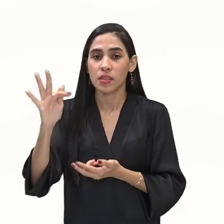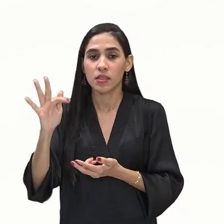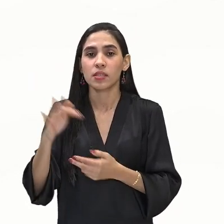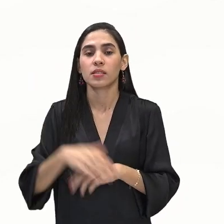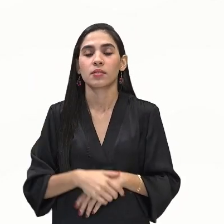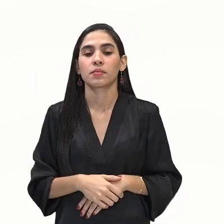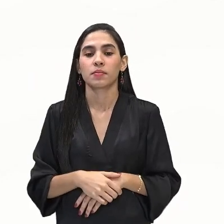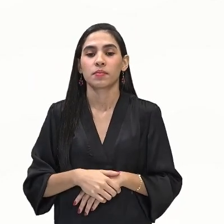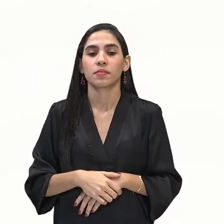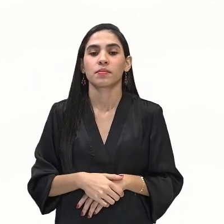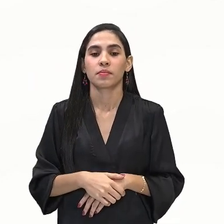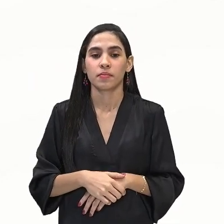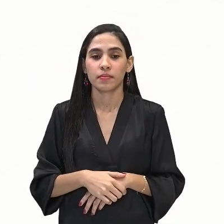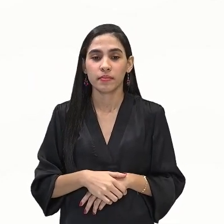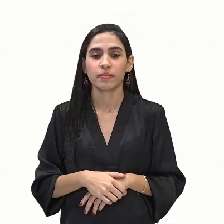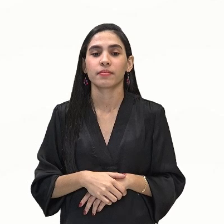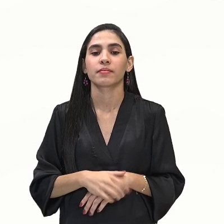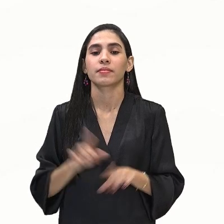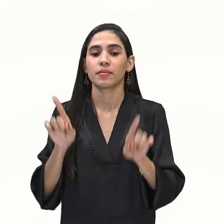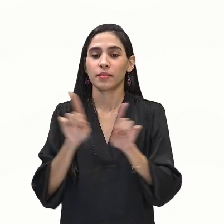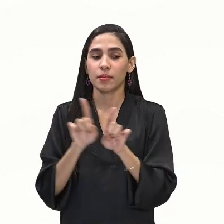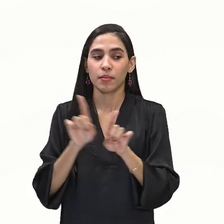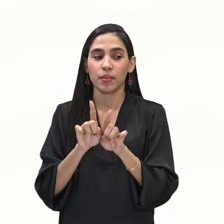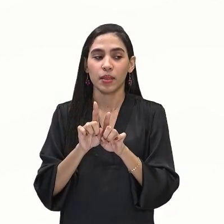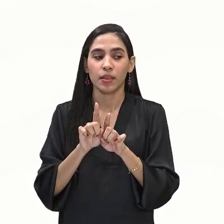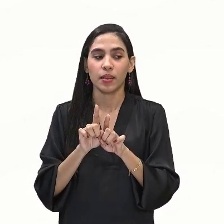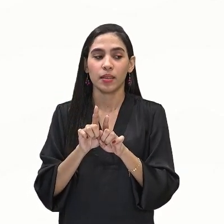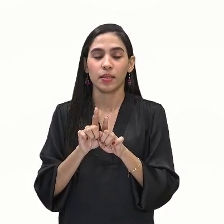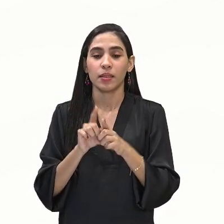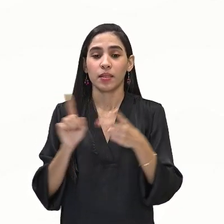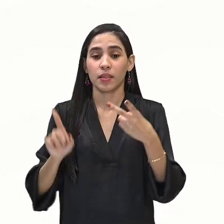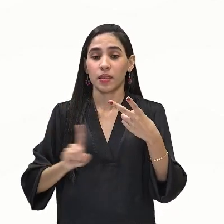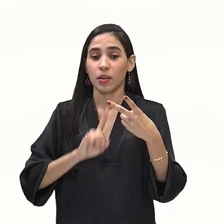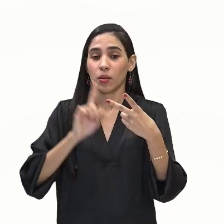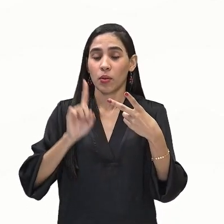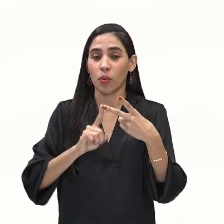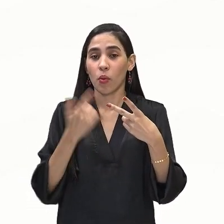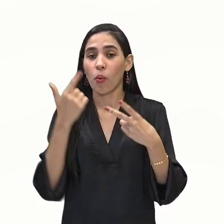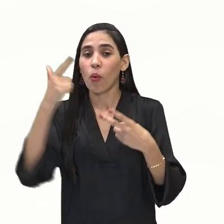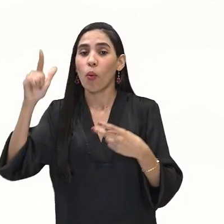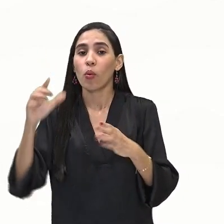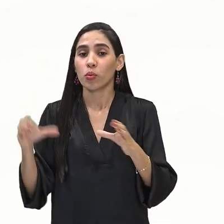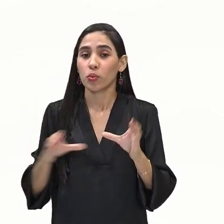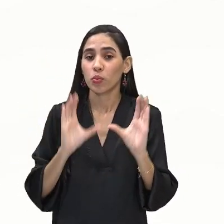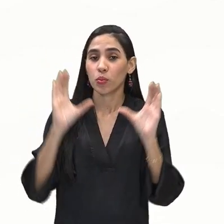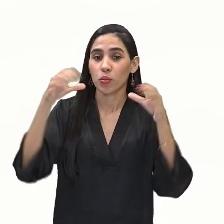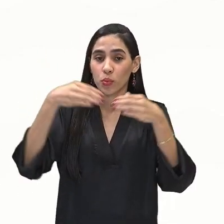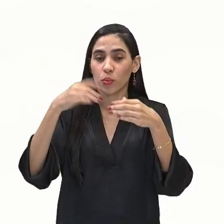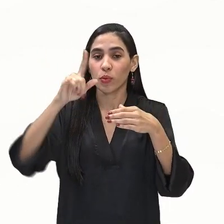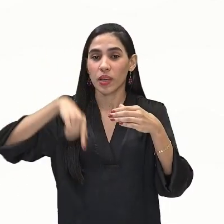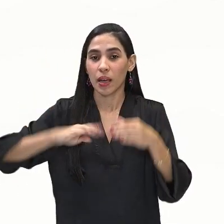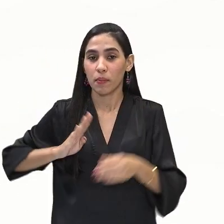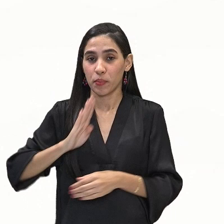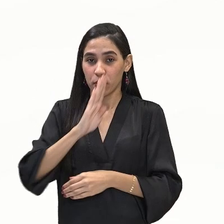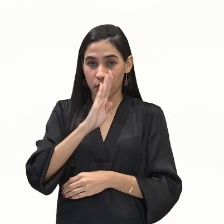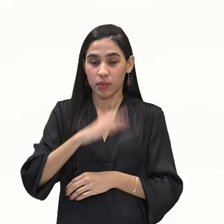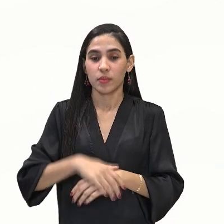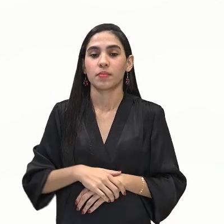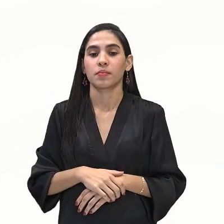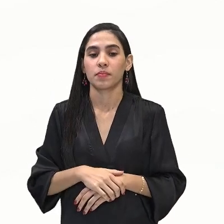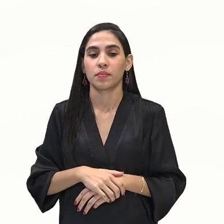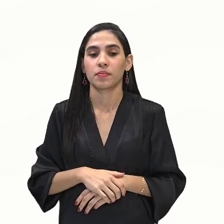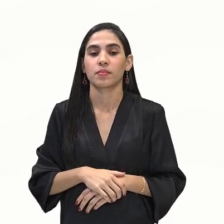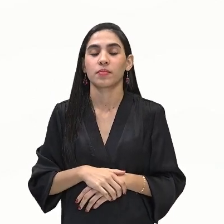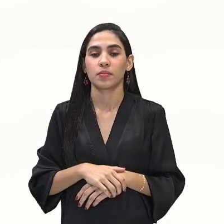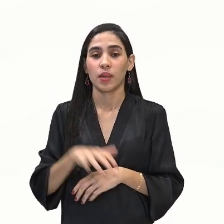Bastilha, e aí surge então uma nova classe que é a burguesia. Então, a superação do